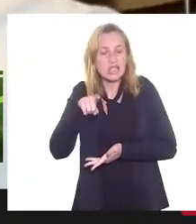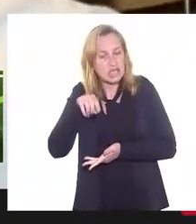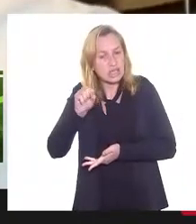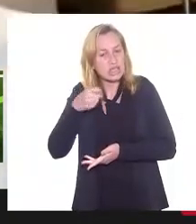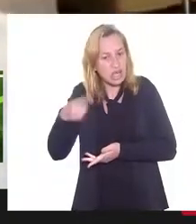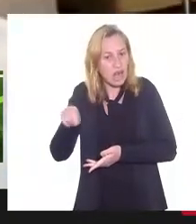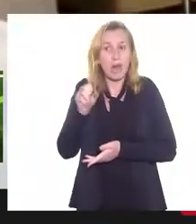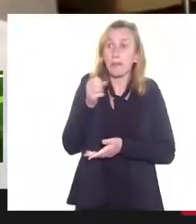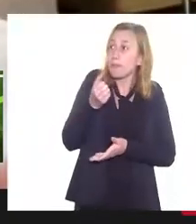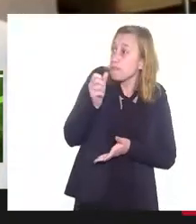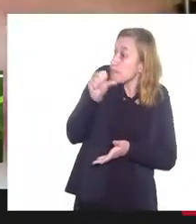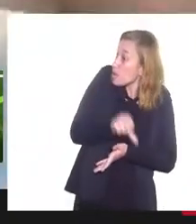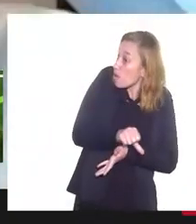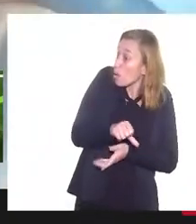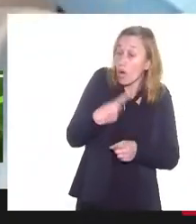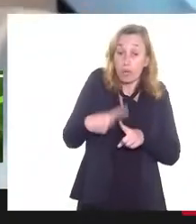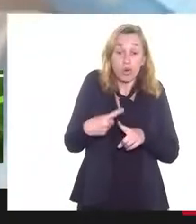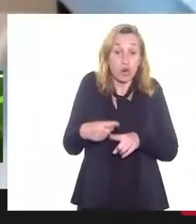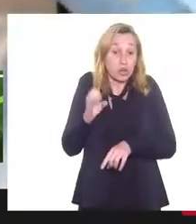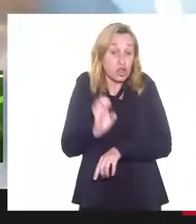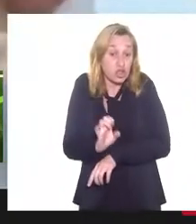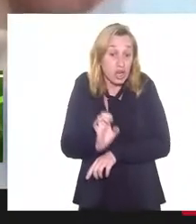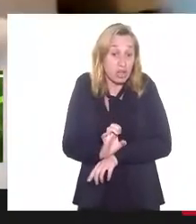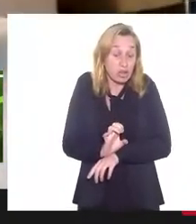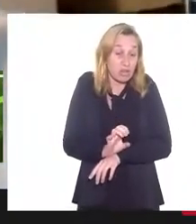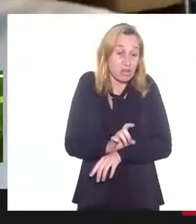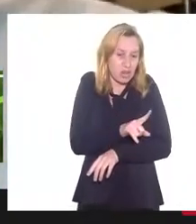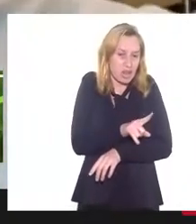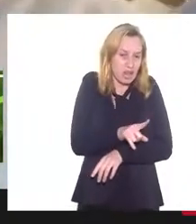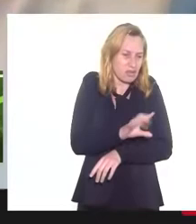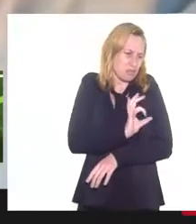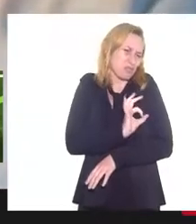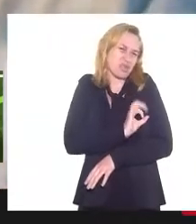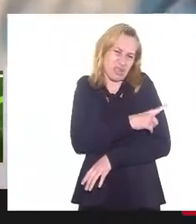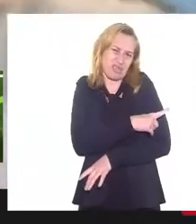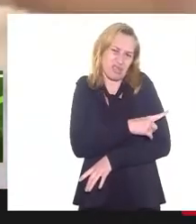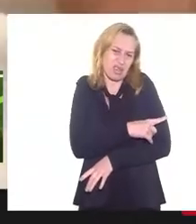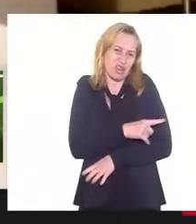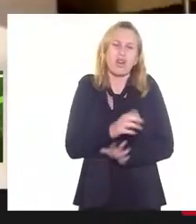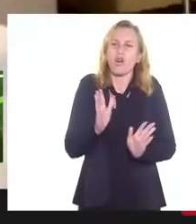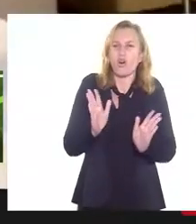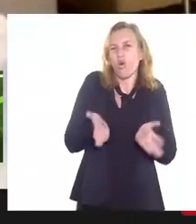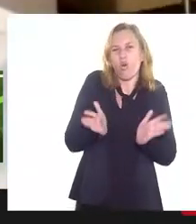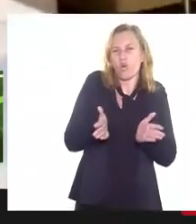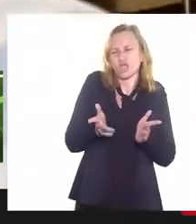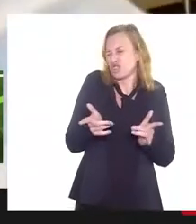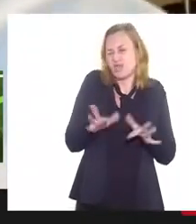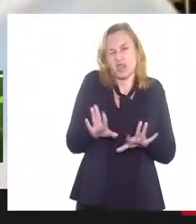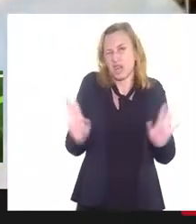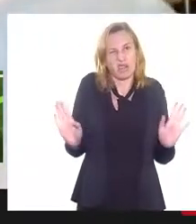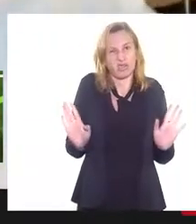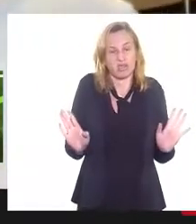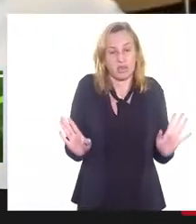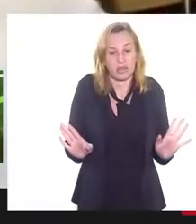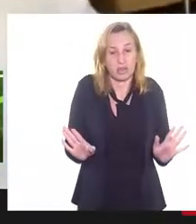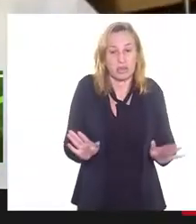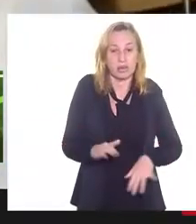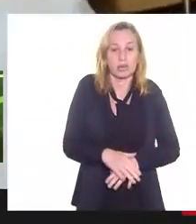porque o Estado colocava o aparelho policial daquela época, evidentemente. Hoje, não. Hoje, ao contrário, a gente tem